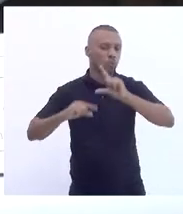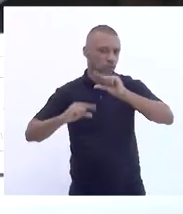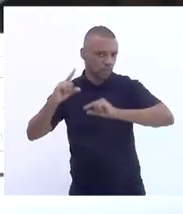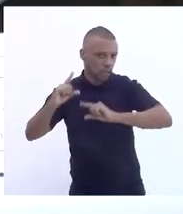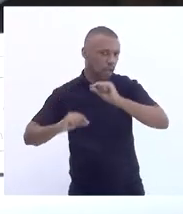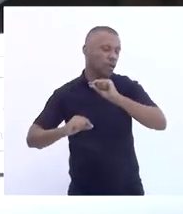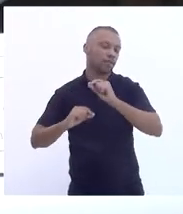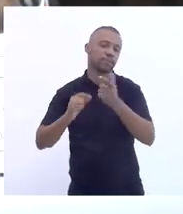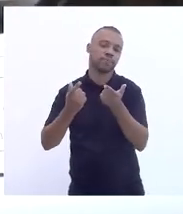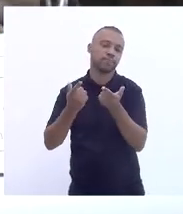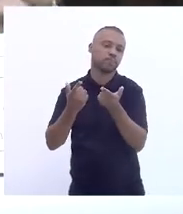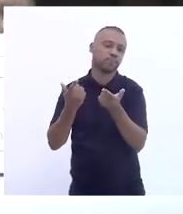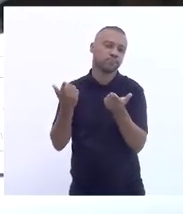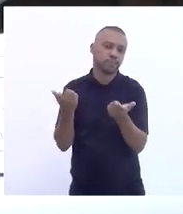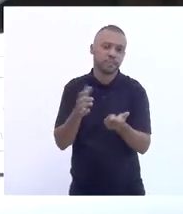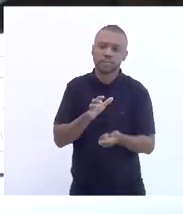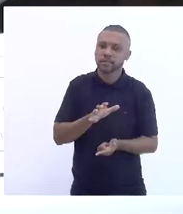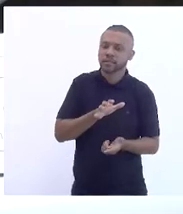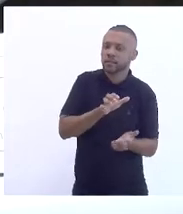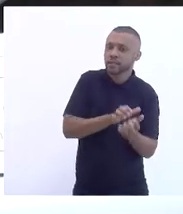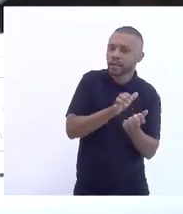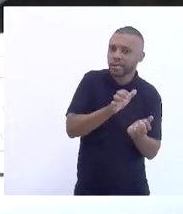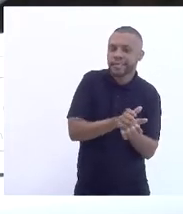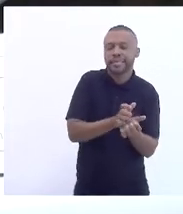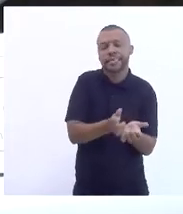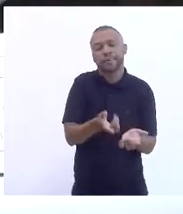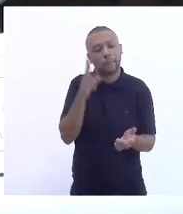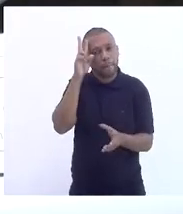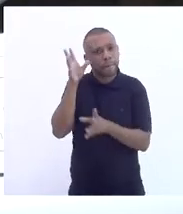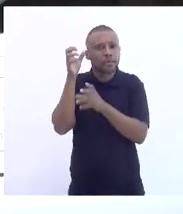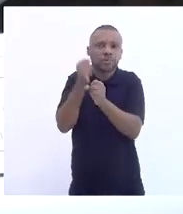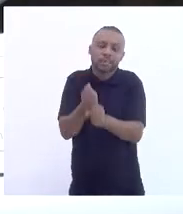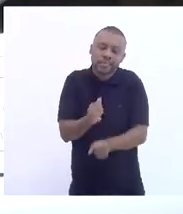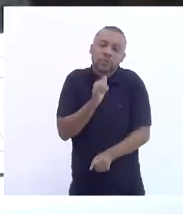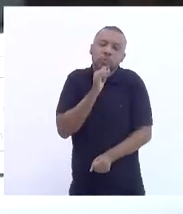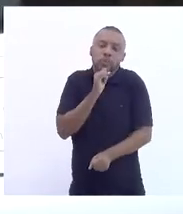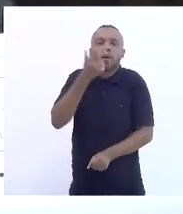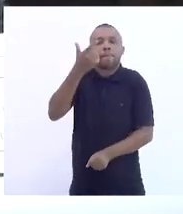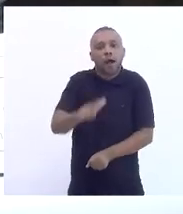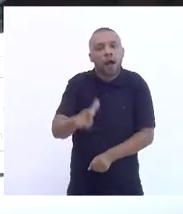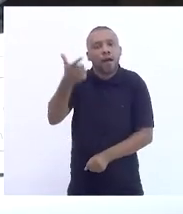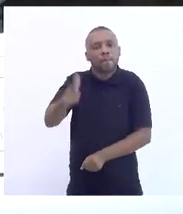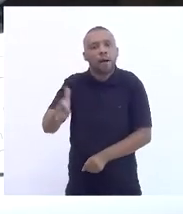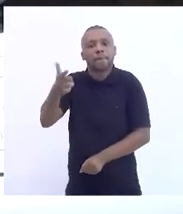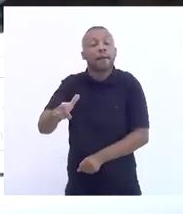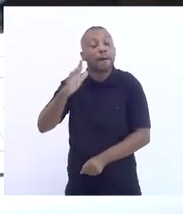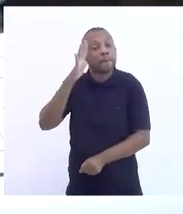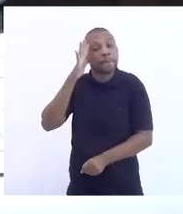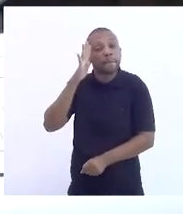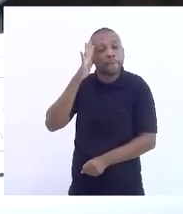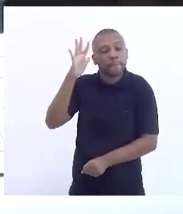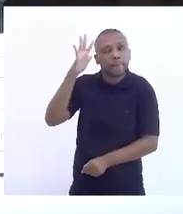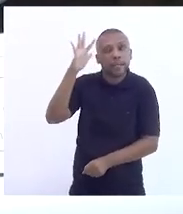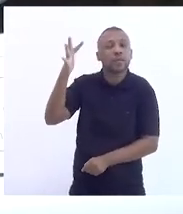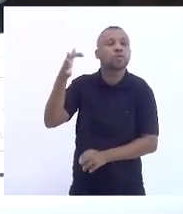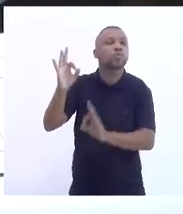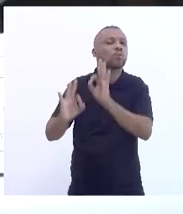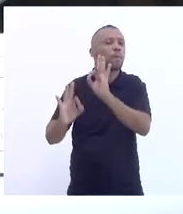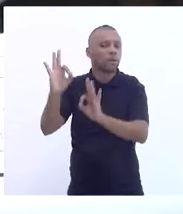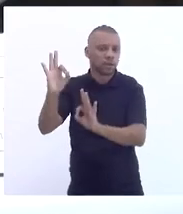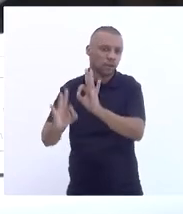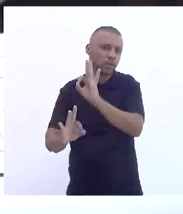uma história que infelizmente se repete há muitos anos como foi o que me antecederam mas pensando no plano não projeto